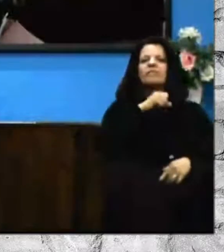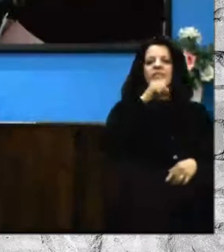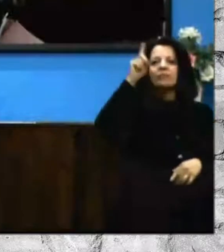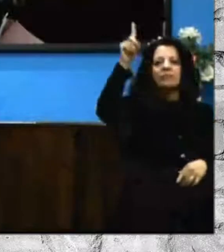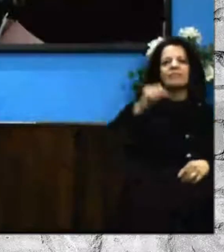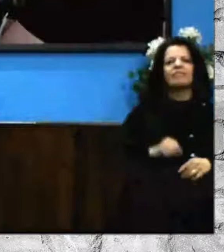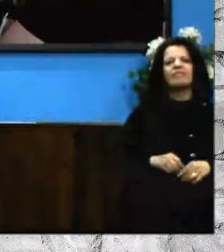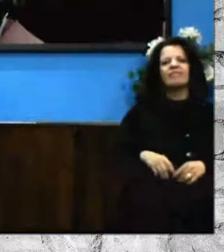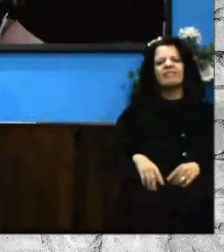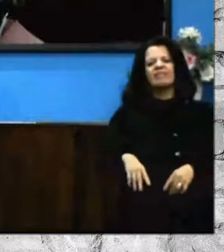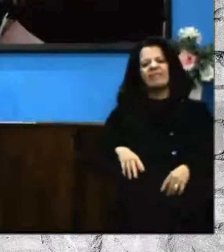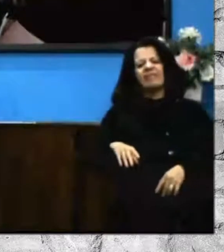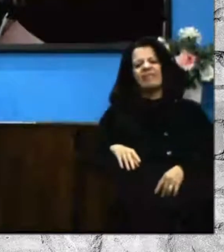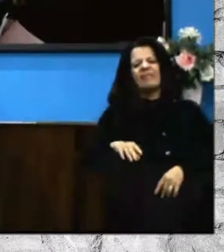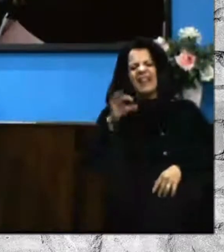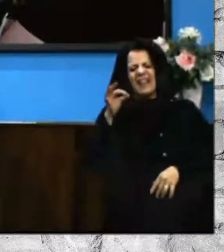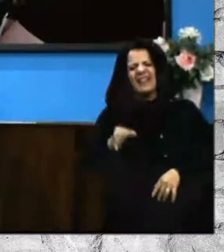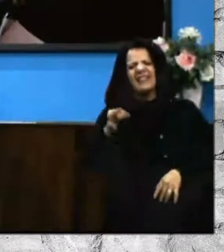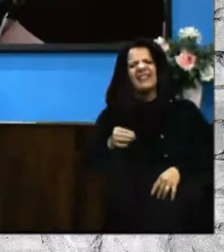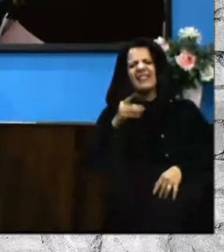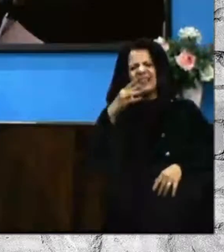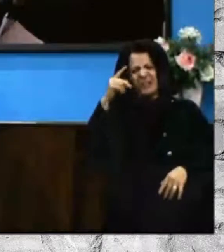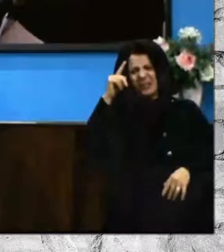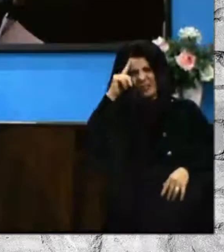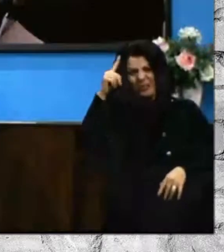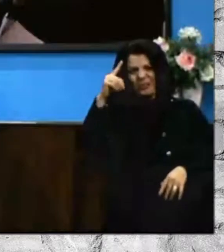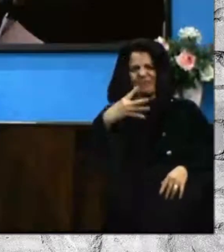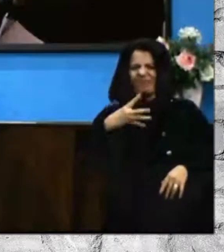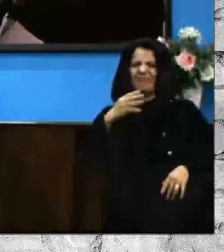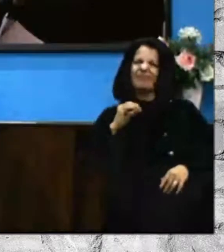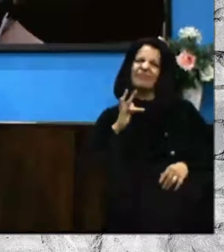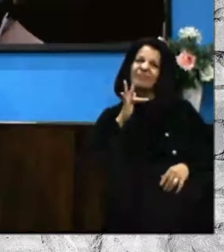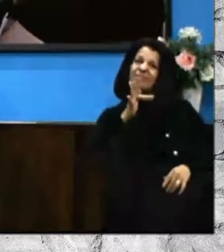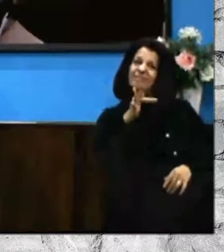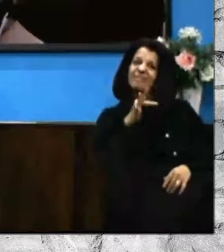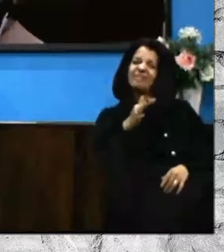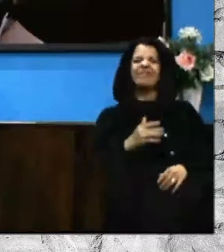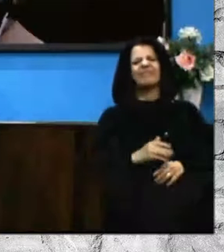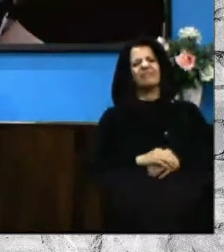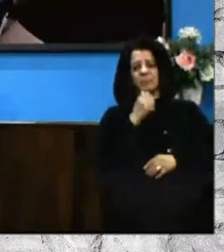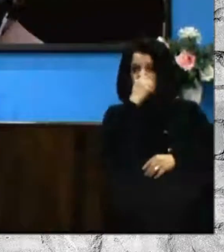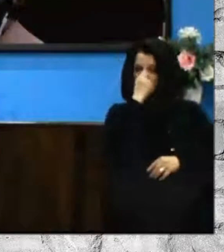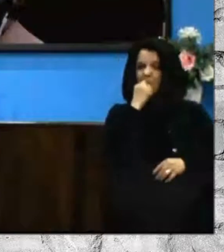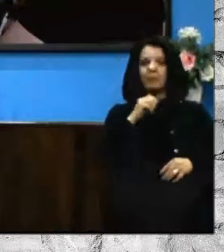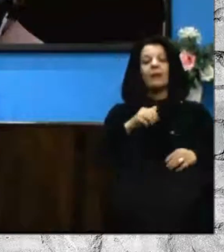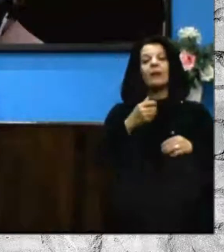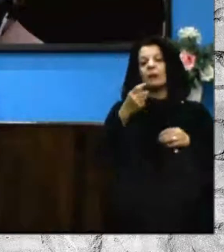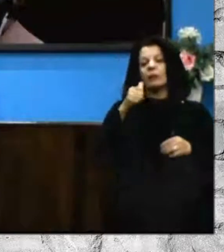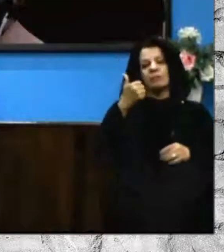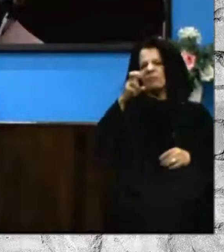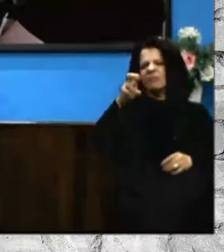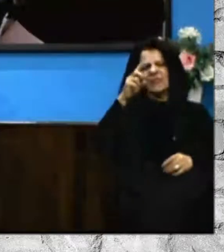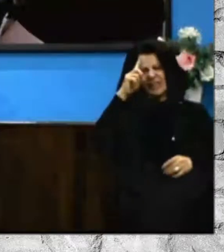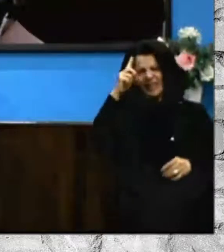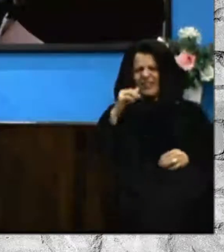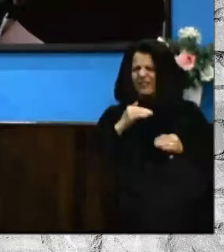se seguirão, onde estaremos aí em quarentena, reclusos, solitários, isolados, é muito provável que o